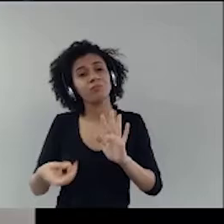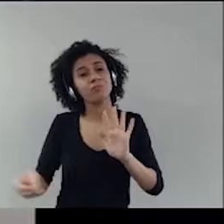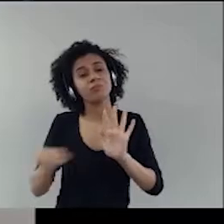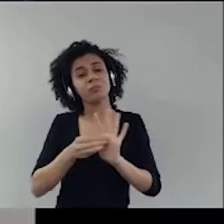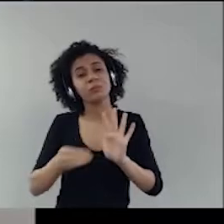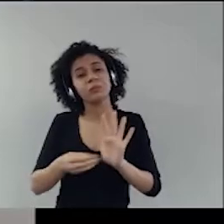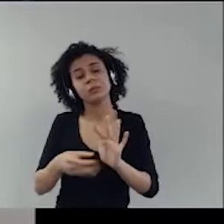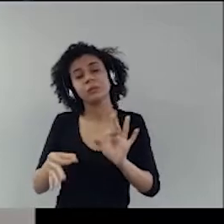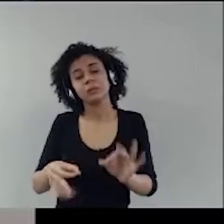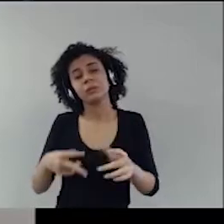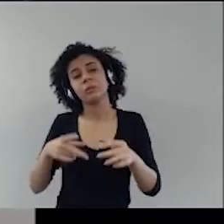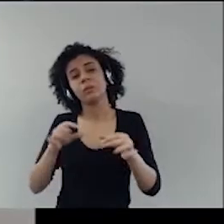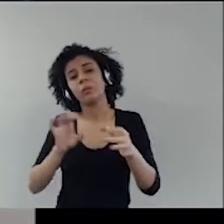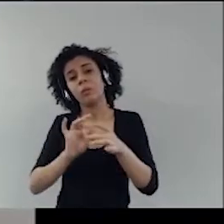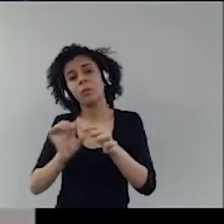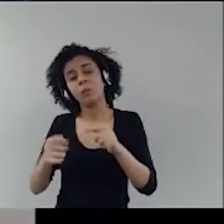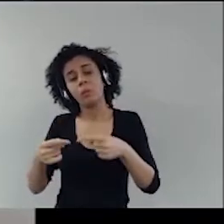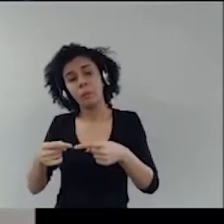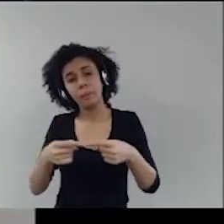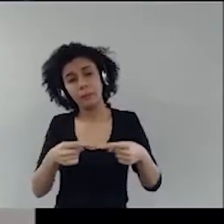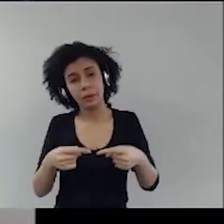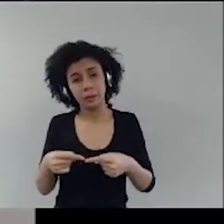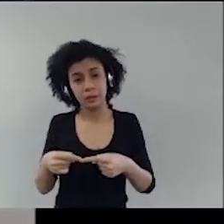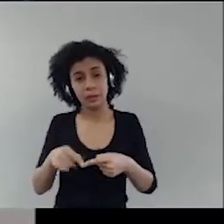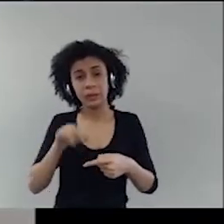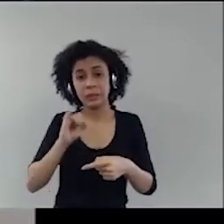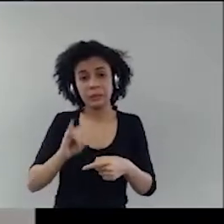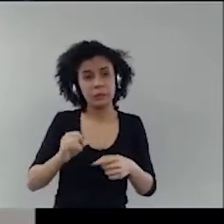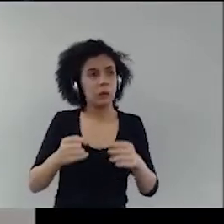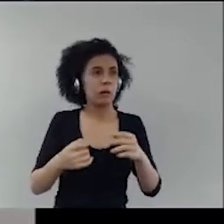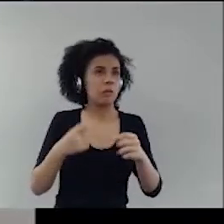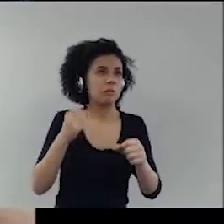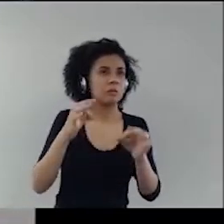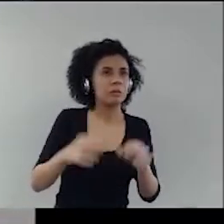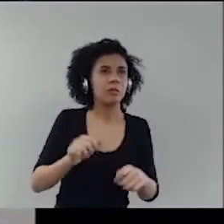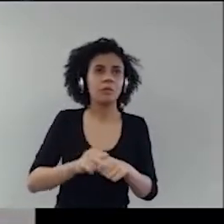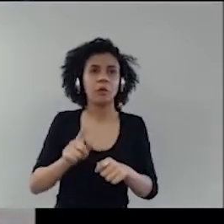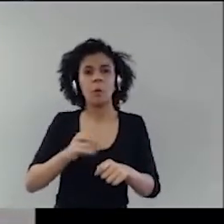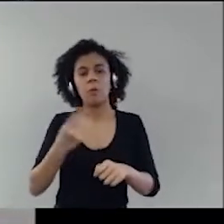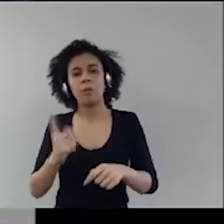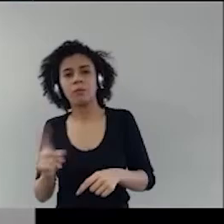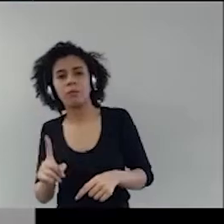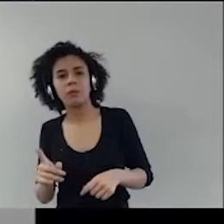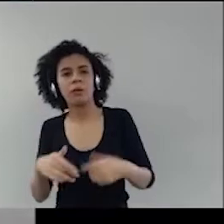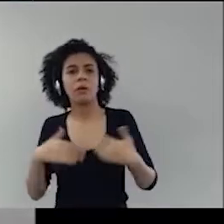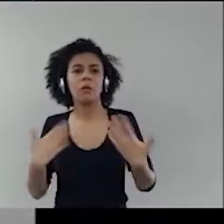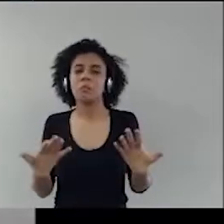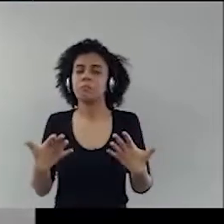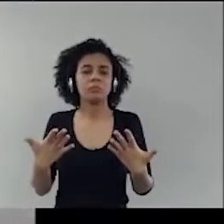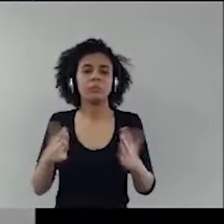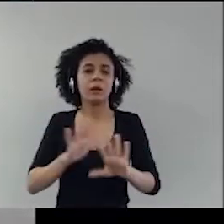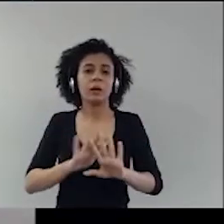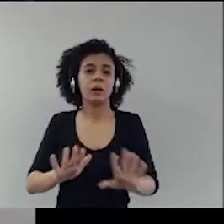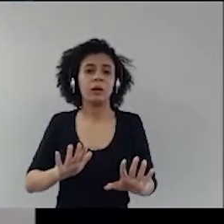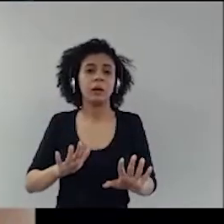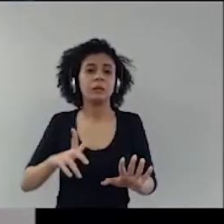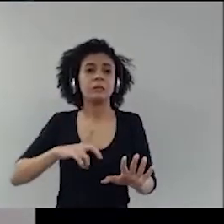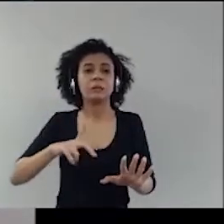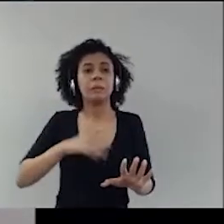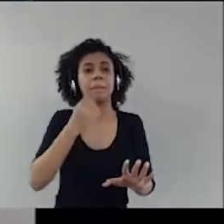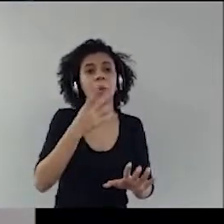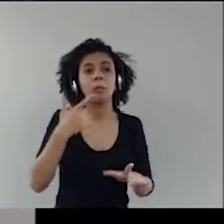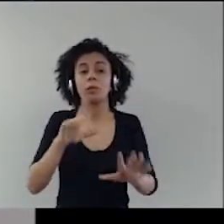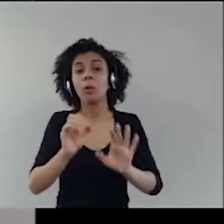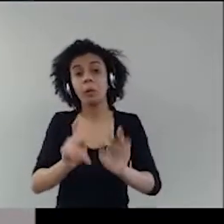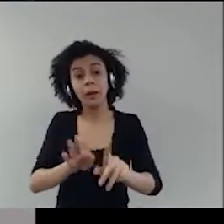aplicada adequadamente. Se foi ou não foi bem construída, mais rápida ou menos, com algum tipo de eficácia